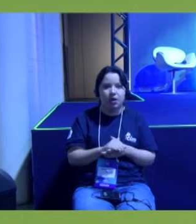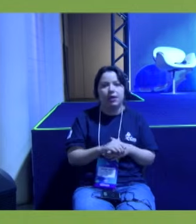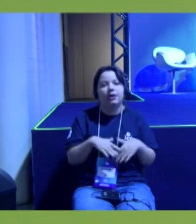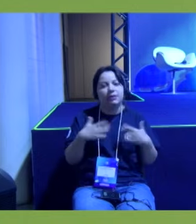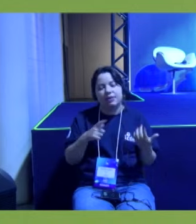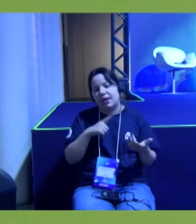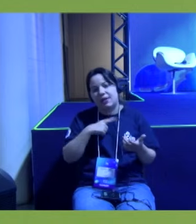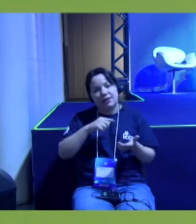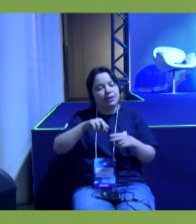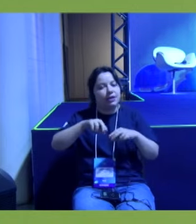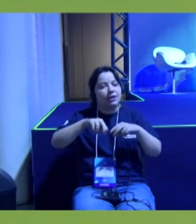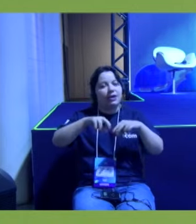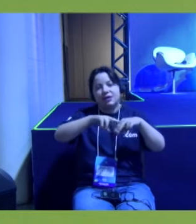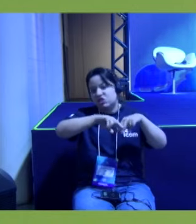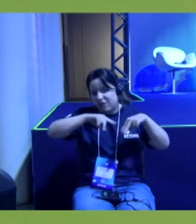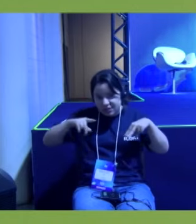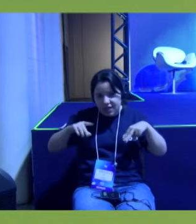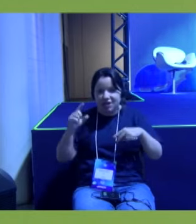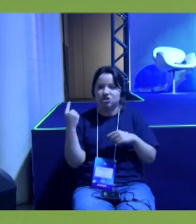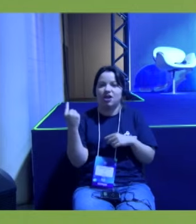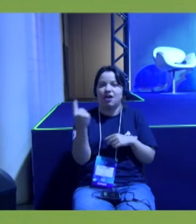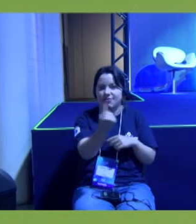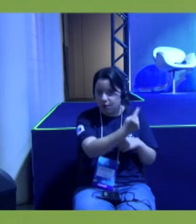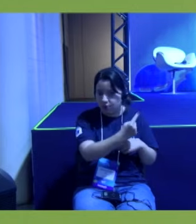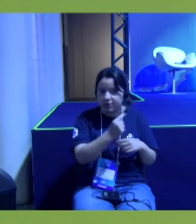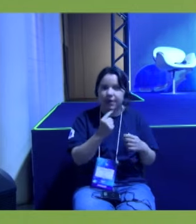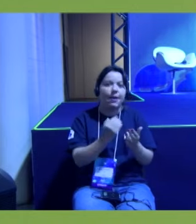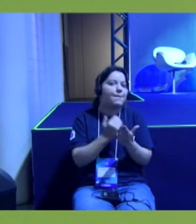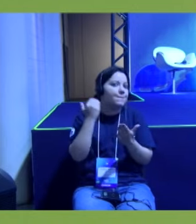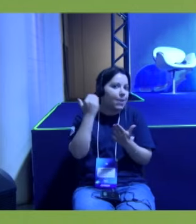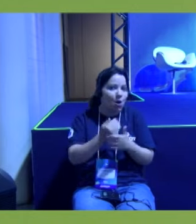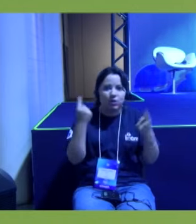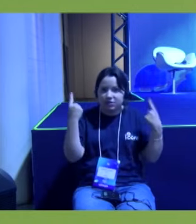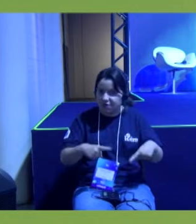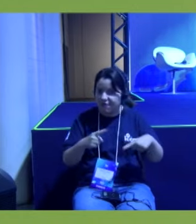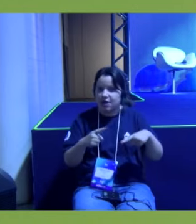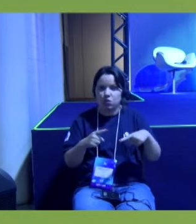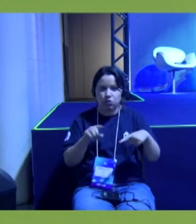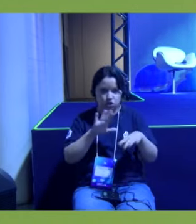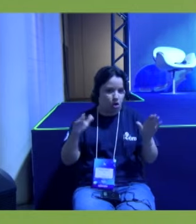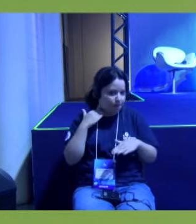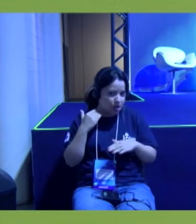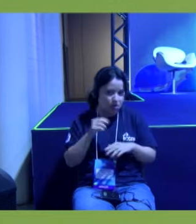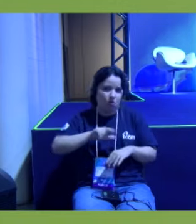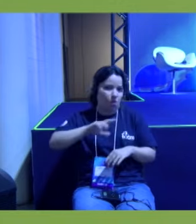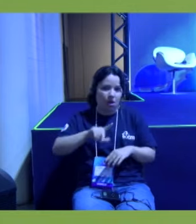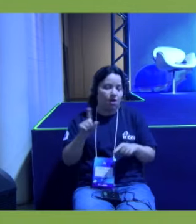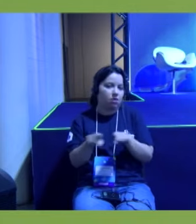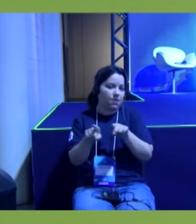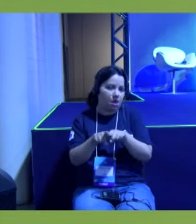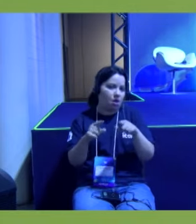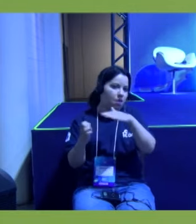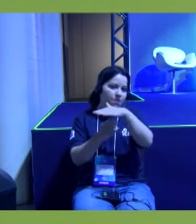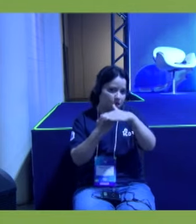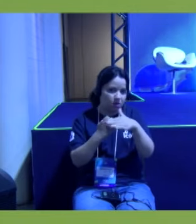assim, entender a diversidade de cada um, eu acho que é o desafio maior de todas as empresas, tá? Não só o banco, mas todos os segmentos.